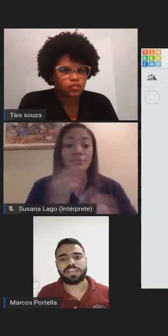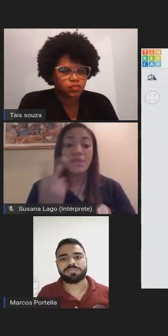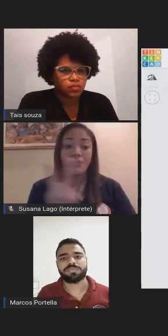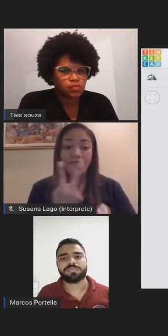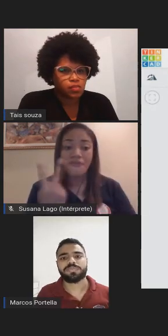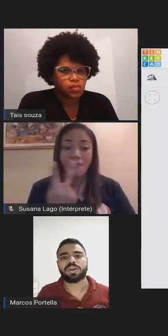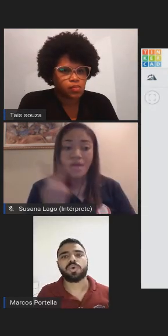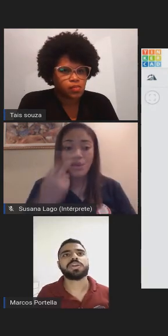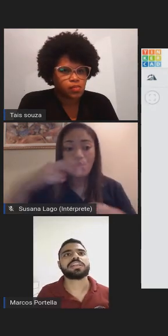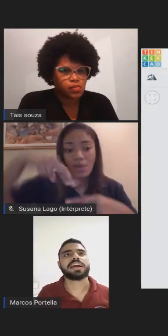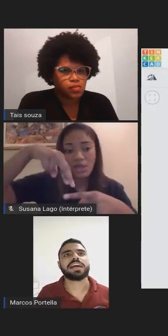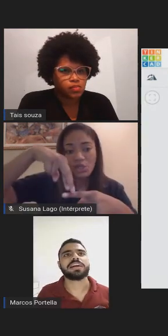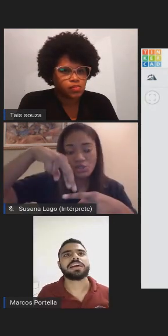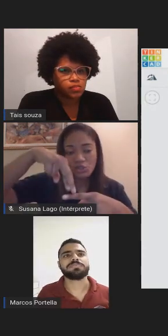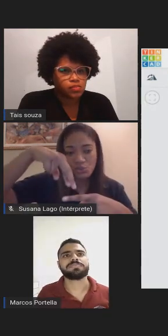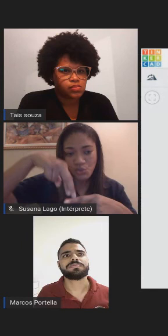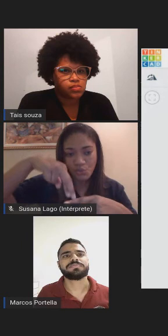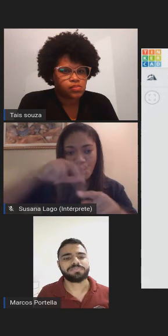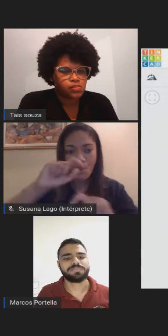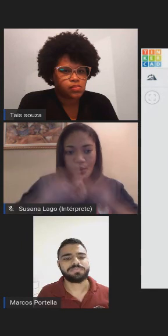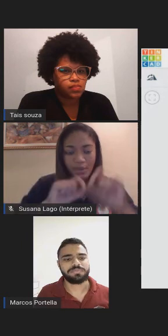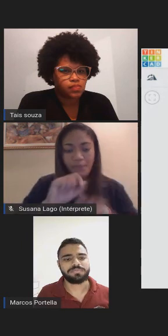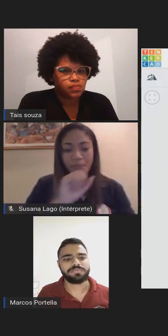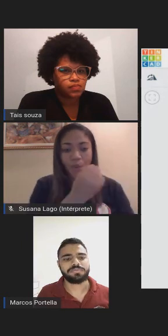sensor é 80K